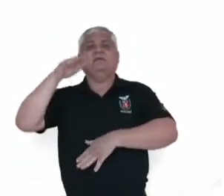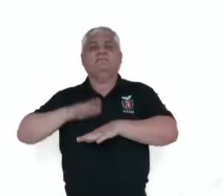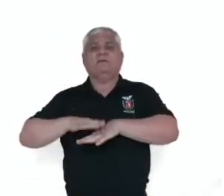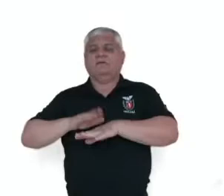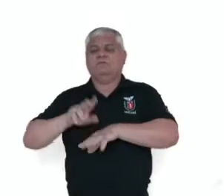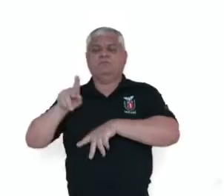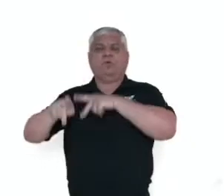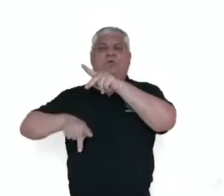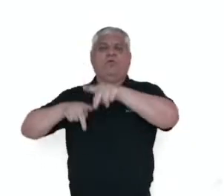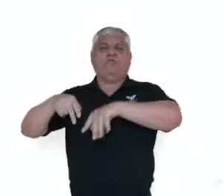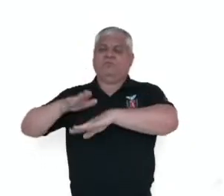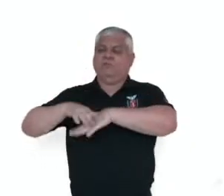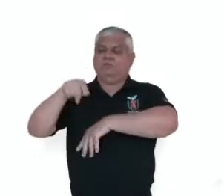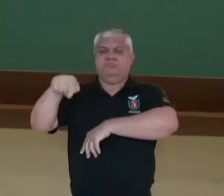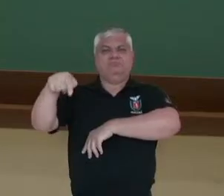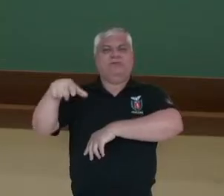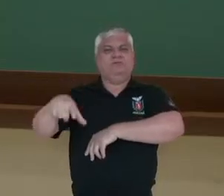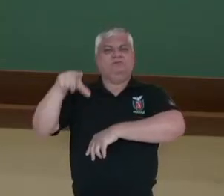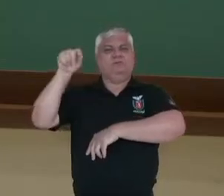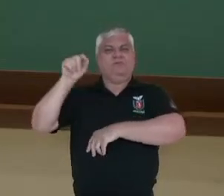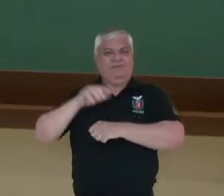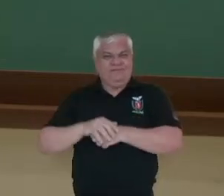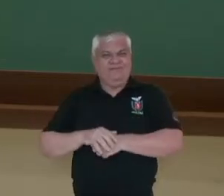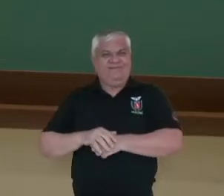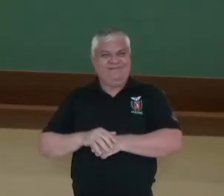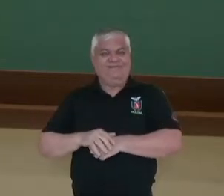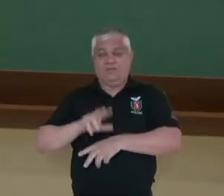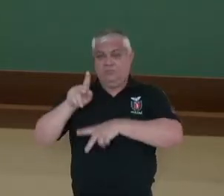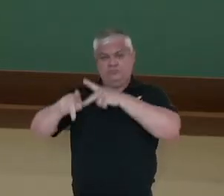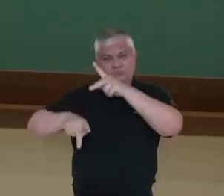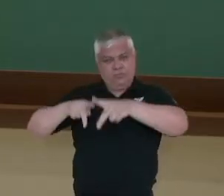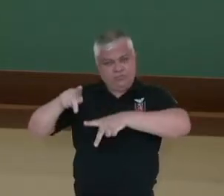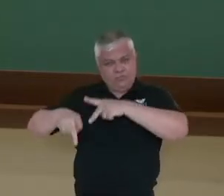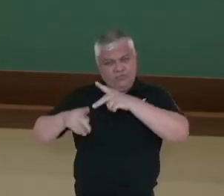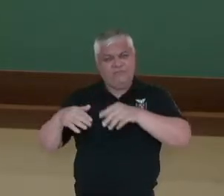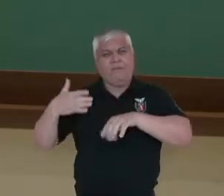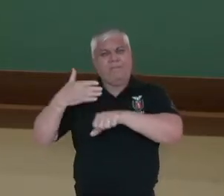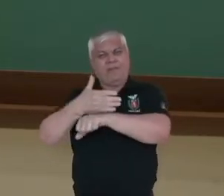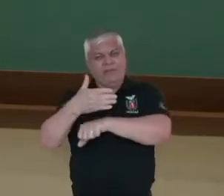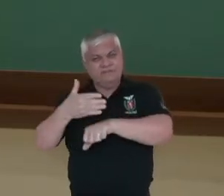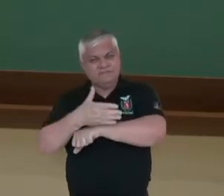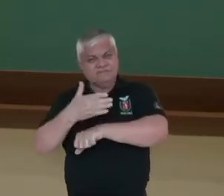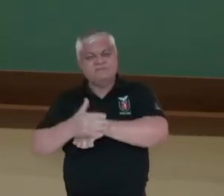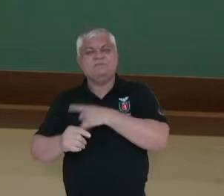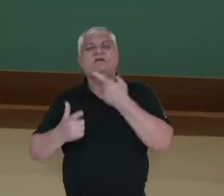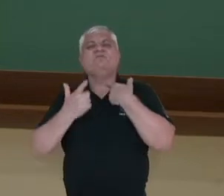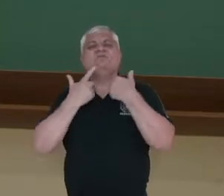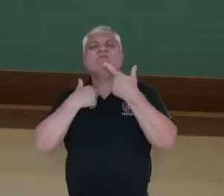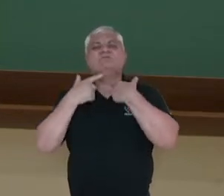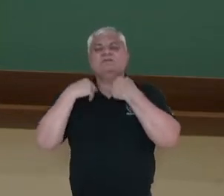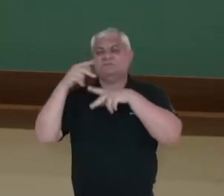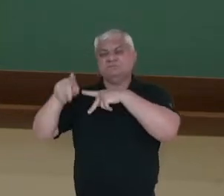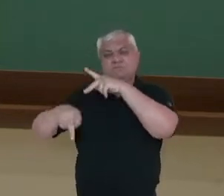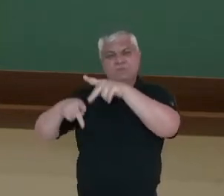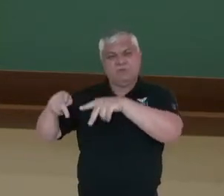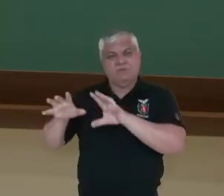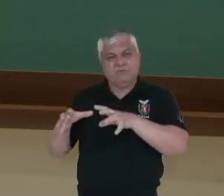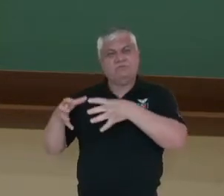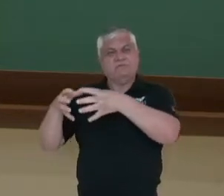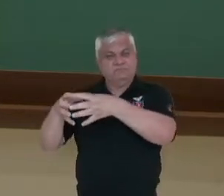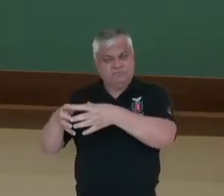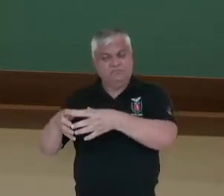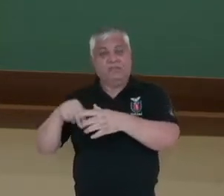povo. O fundamento que legitima as democracias é justamente a vontade popular, certo?